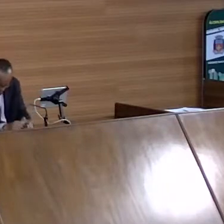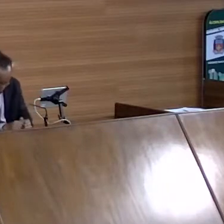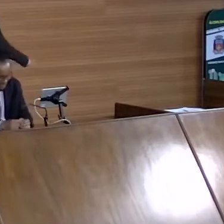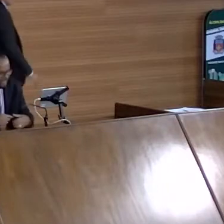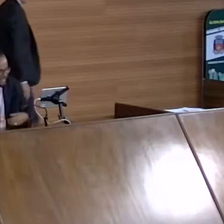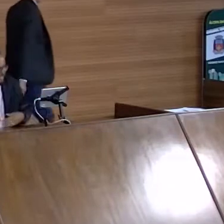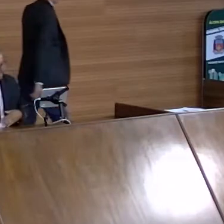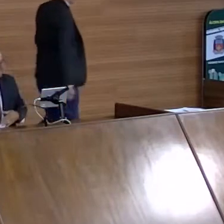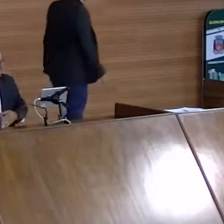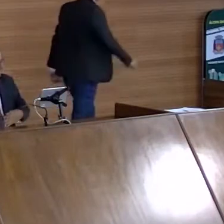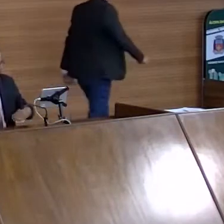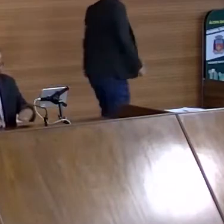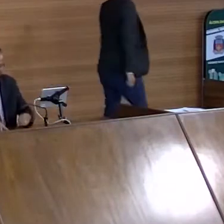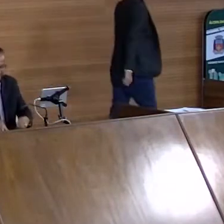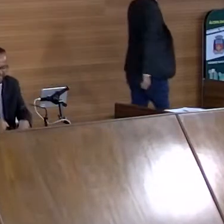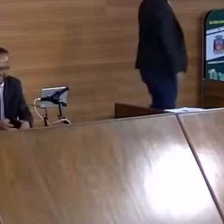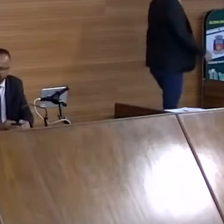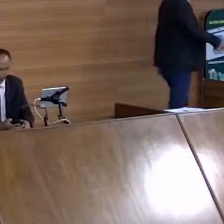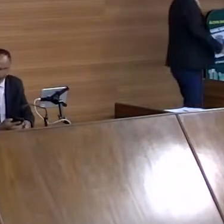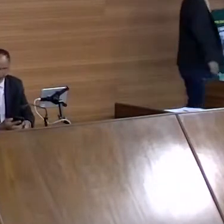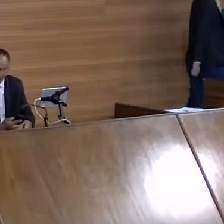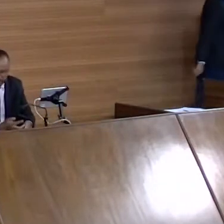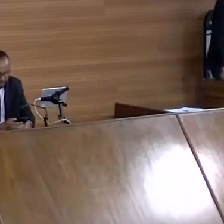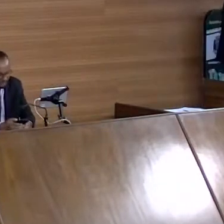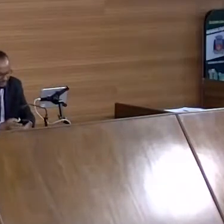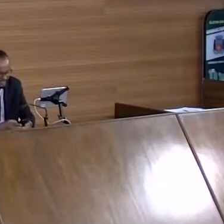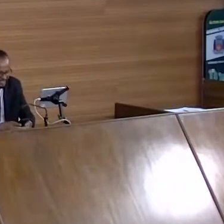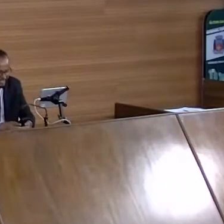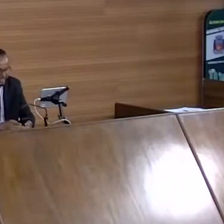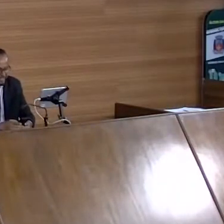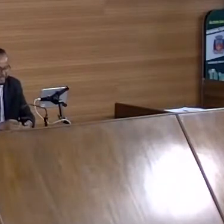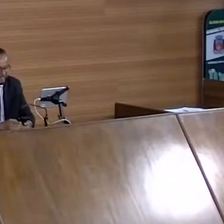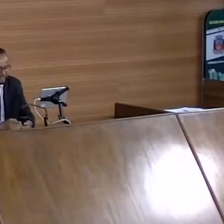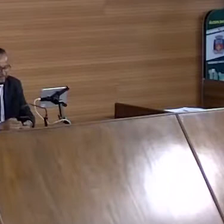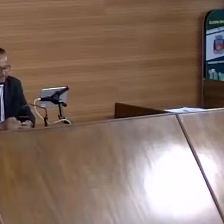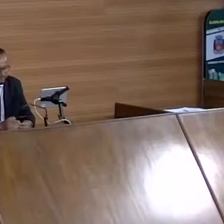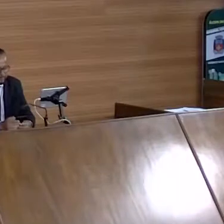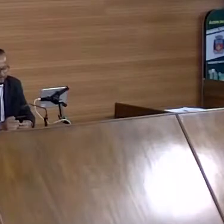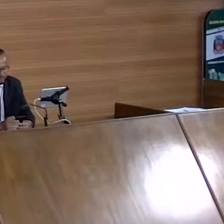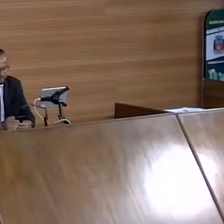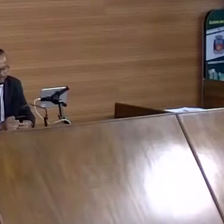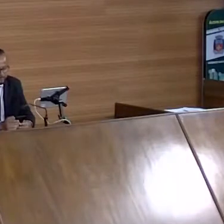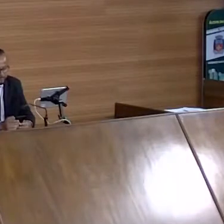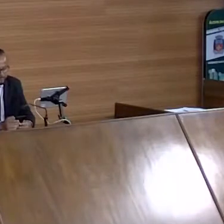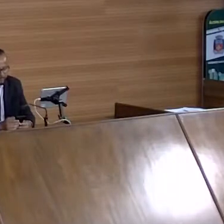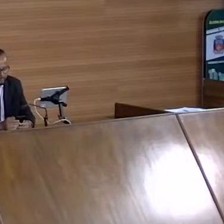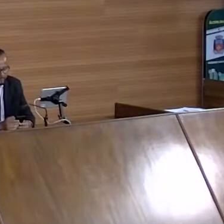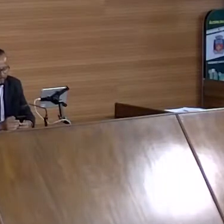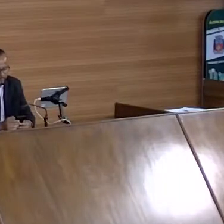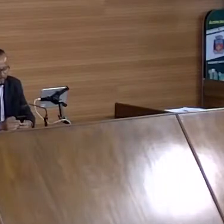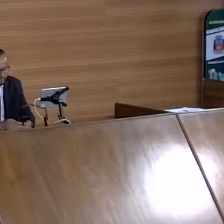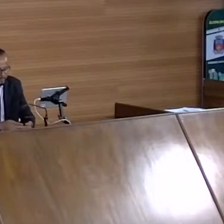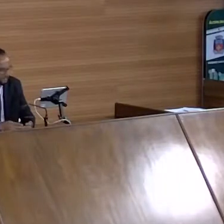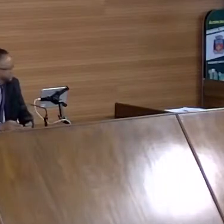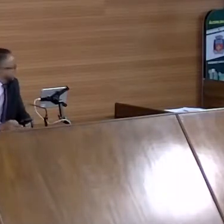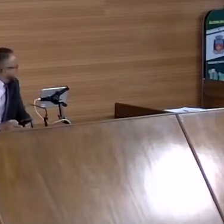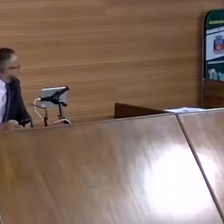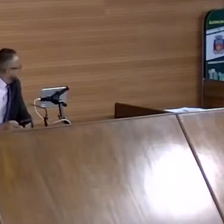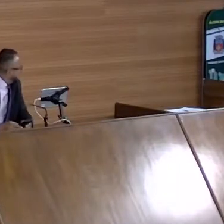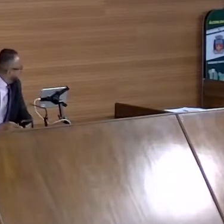Presidente, vai para a academia, filho. Tá morrendo. Tá morrendo, viu, filho?